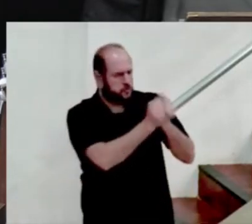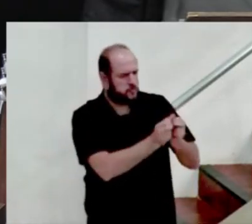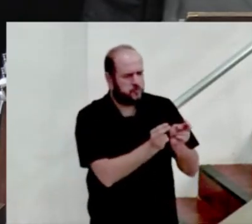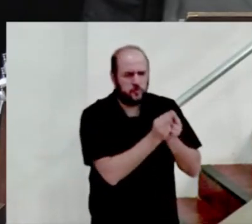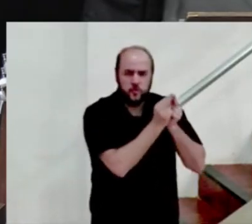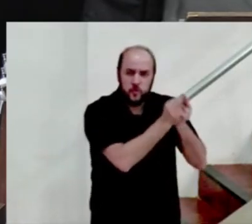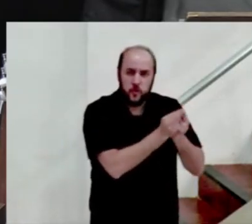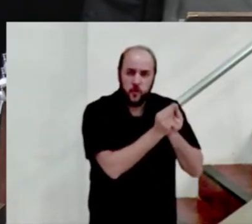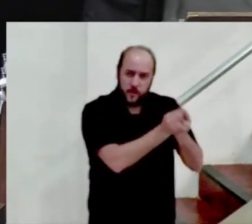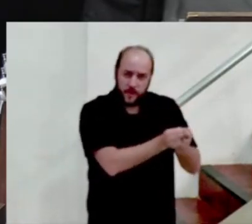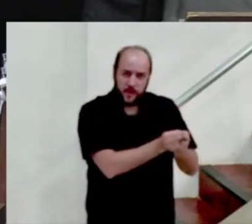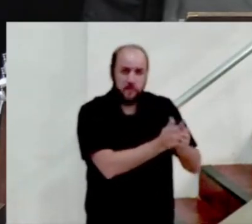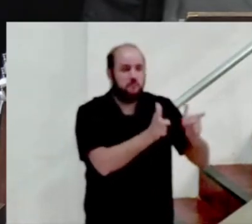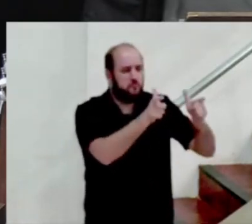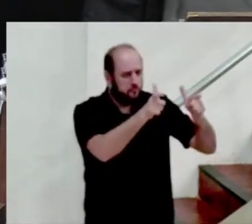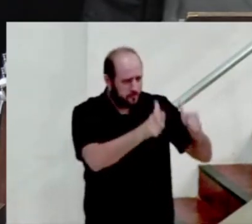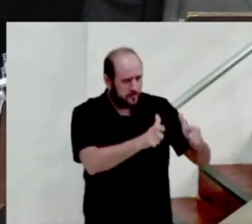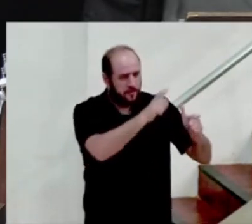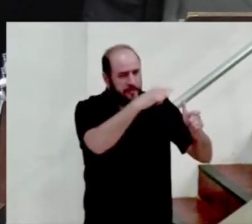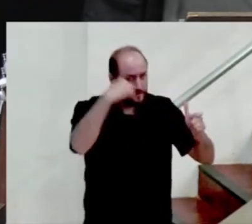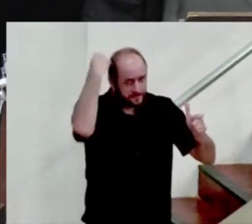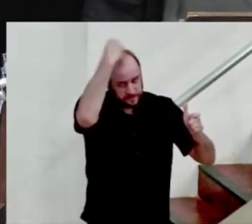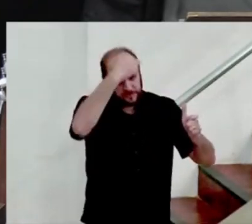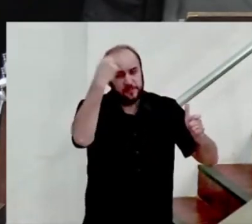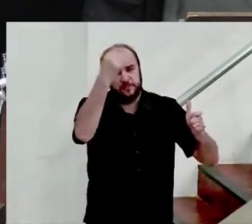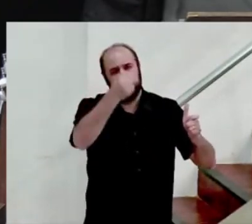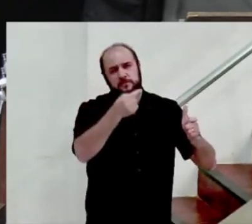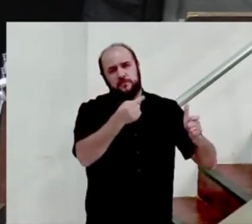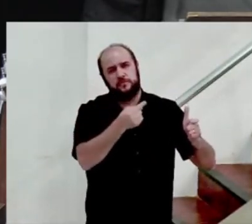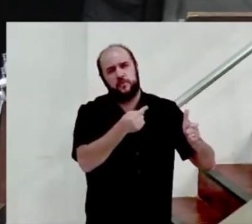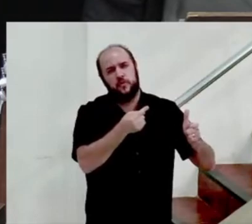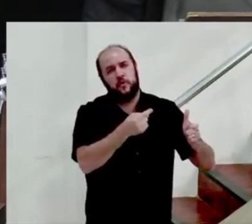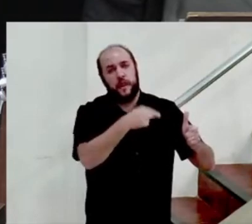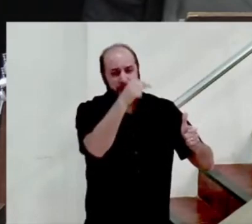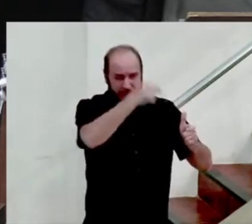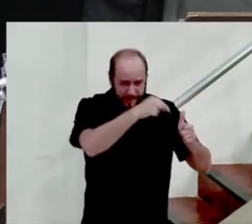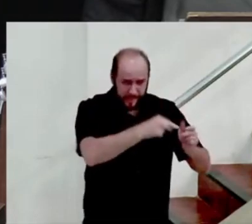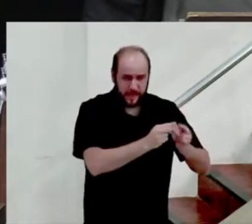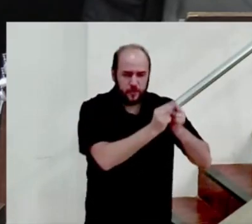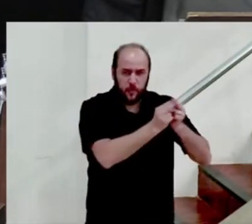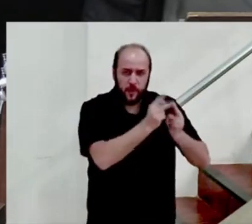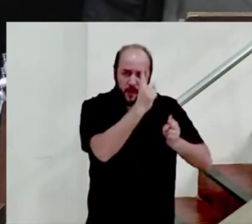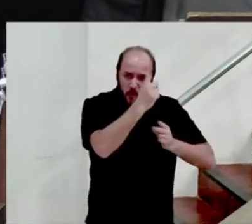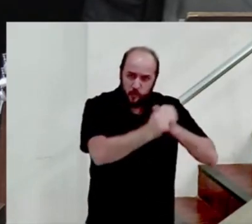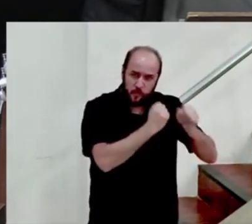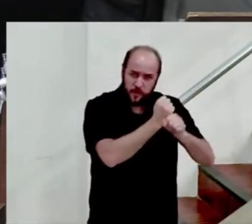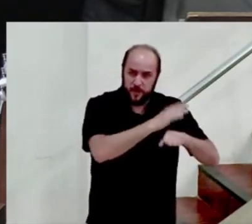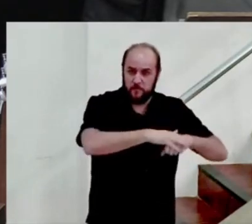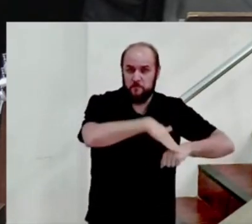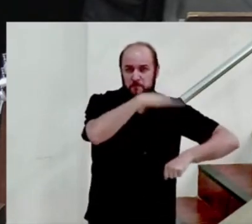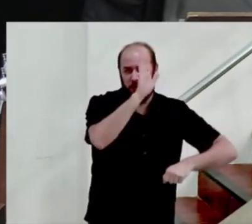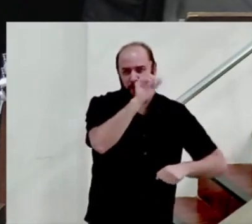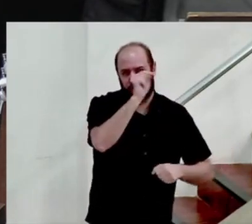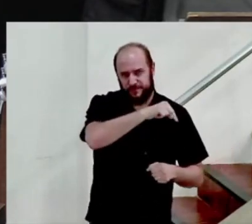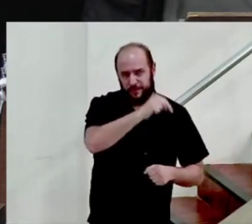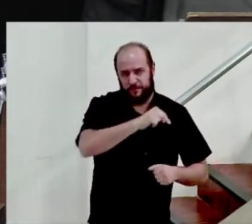desta situação em que o seu servo permaneceria por mais de um ano dentro daquela